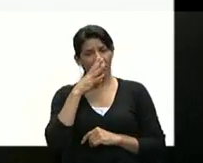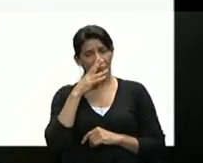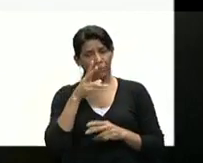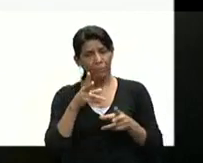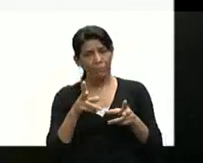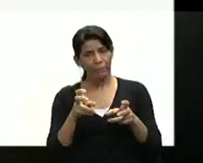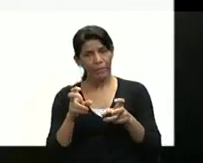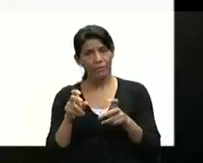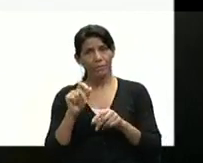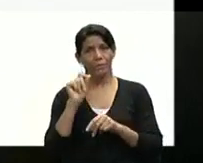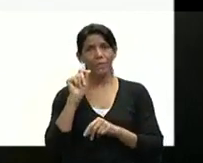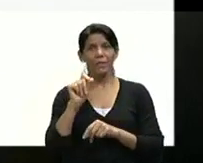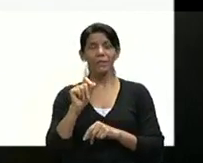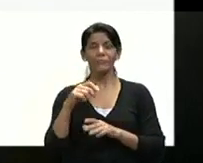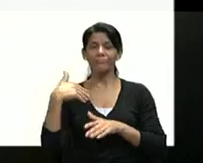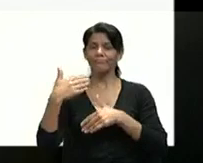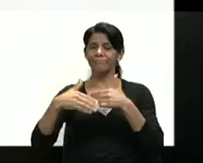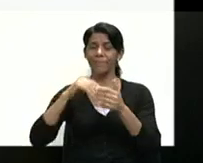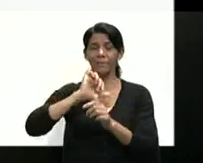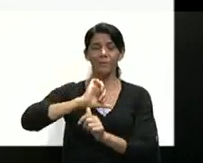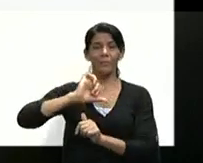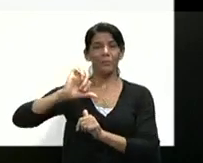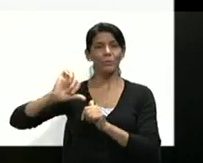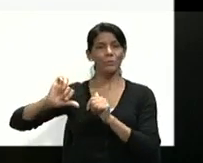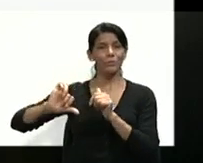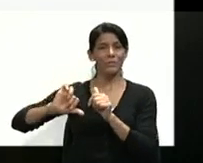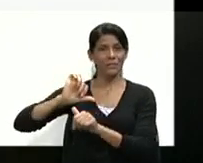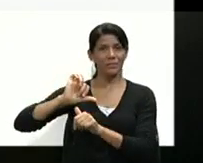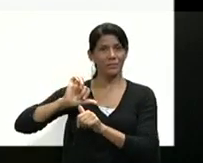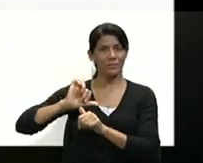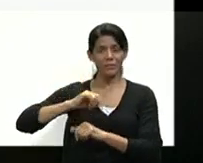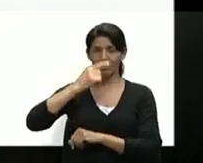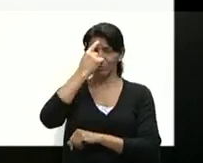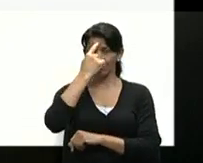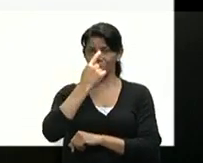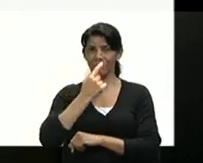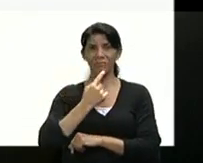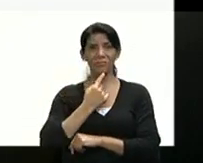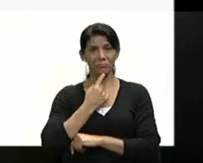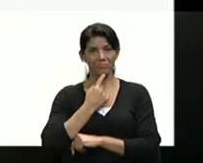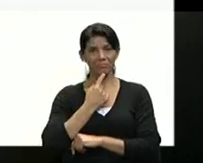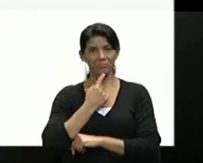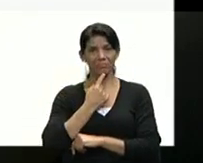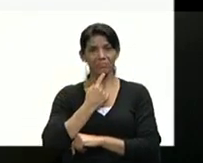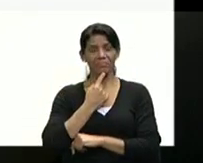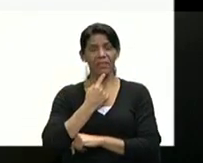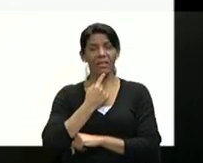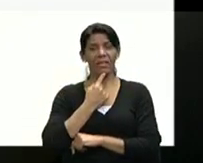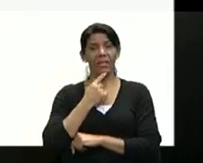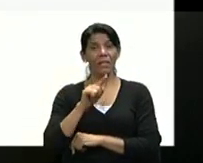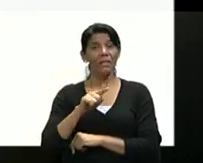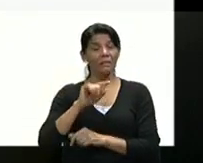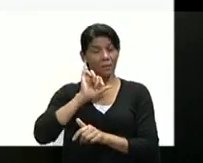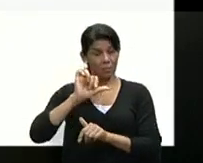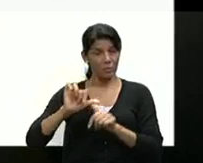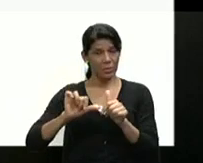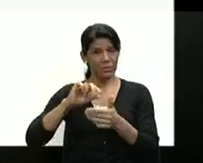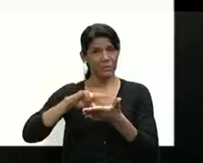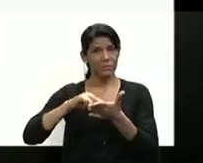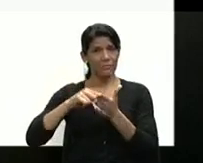observamos que isso gera uma mudança no perfil epidemiológico. E essa mudança é denominada